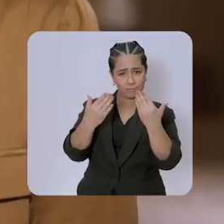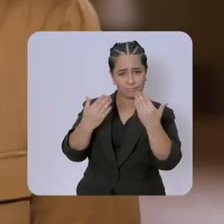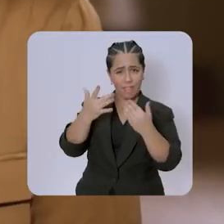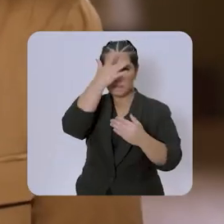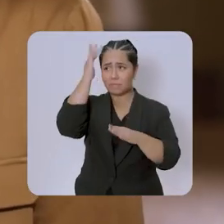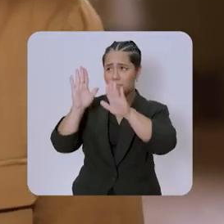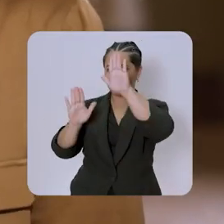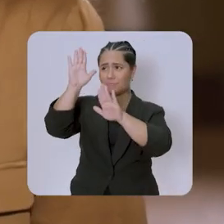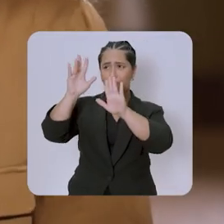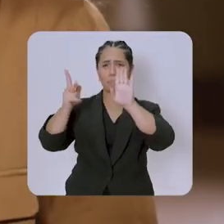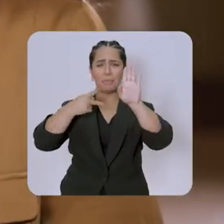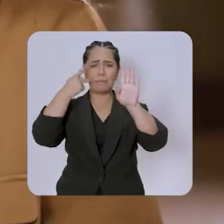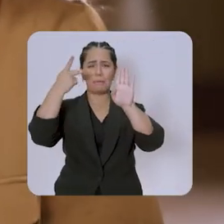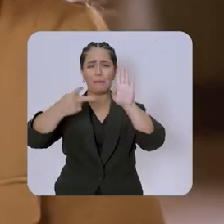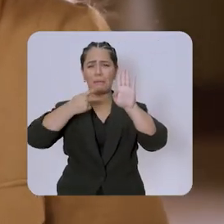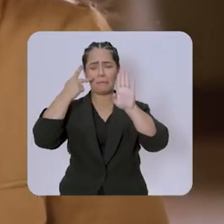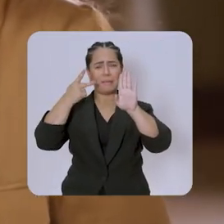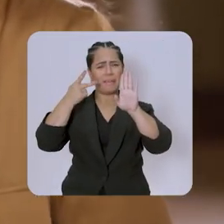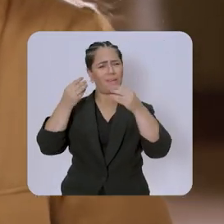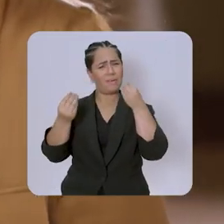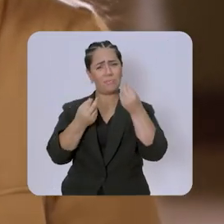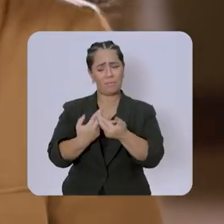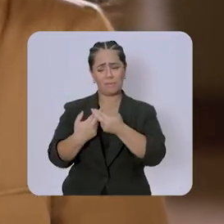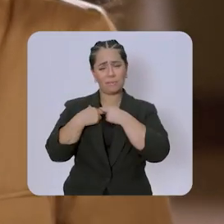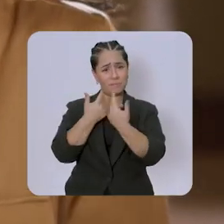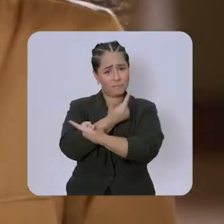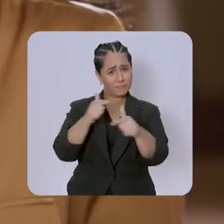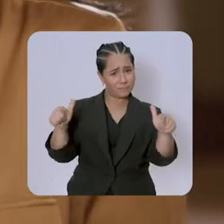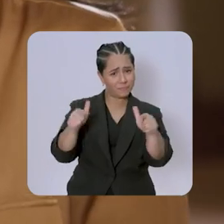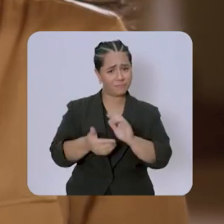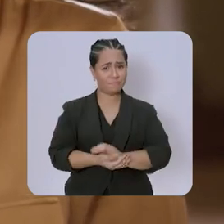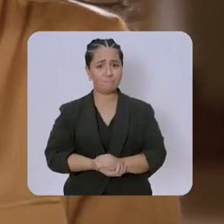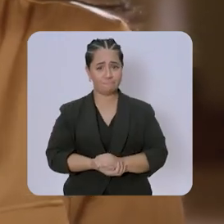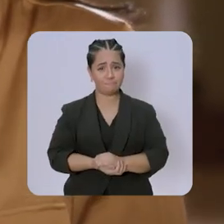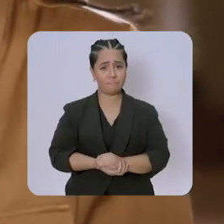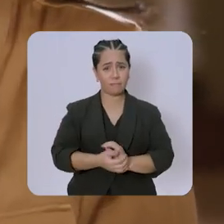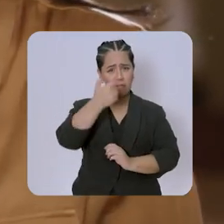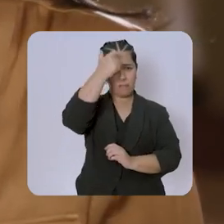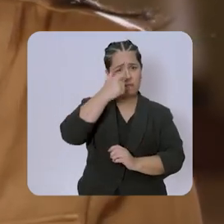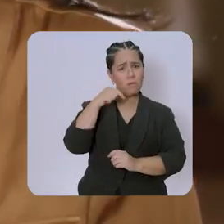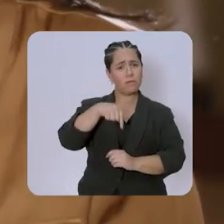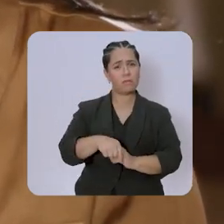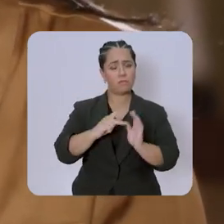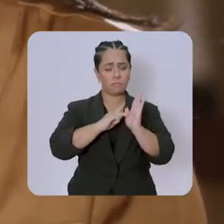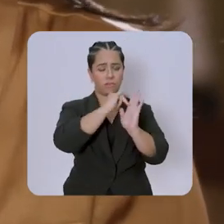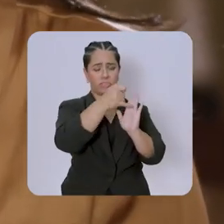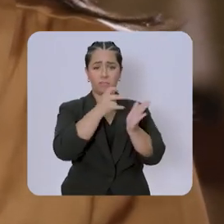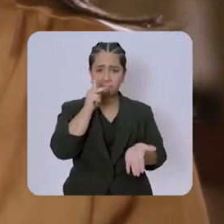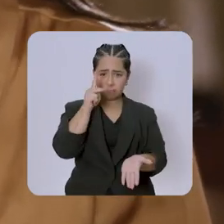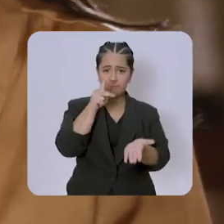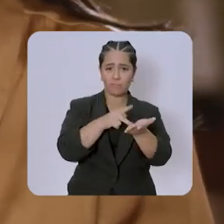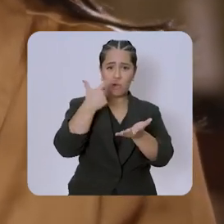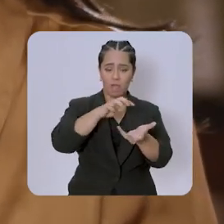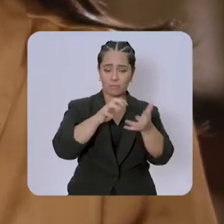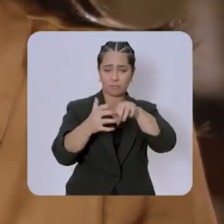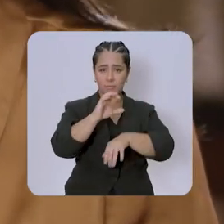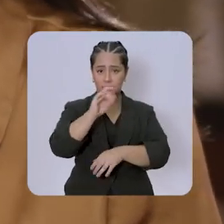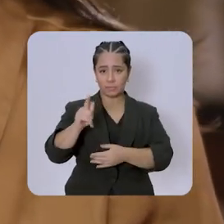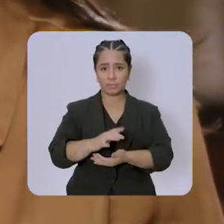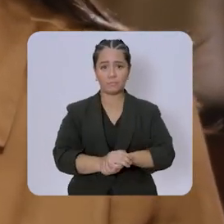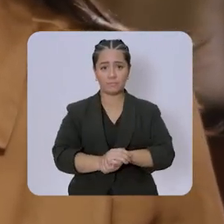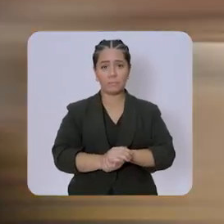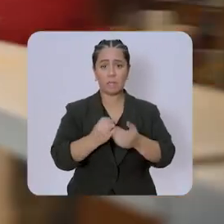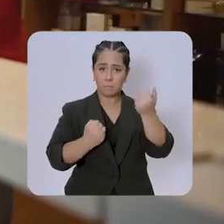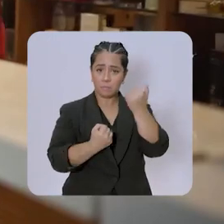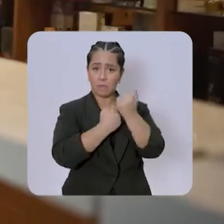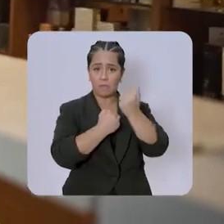Você tá vendo? Tem candidato prometendo de tudo, sem nenhuma responsabilidade. Eu tô aqui para entregar projetos reais que vão mudar